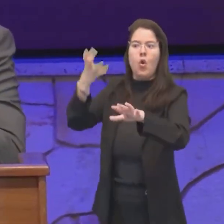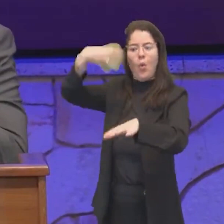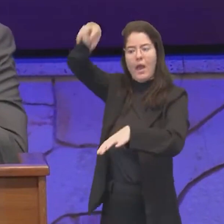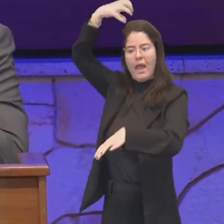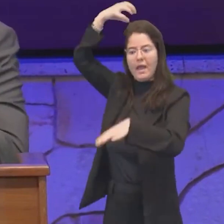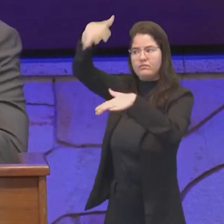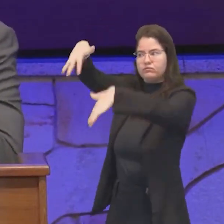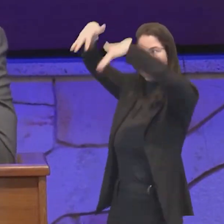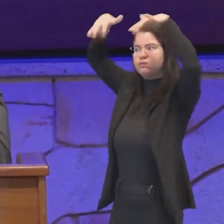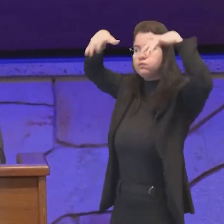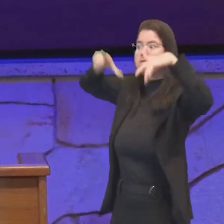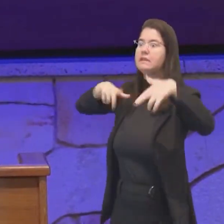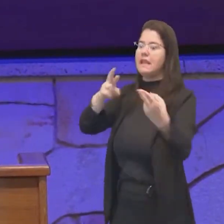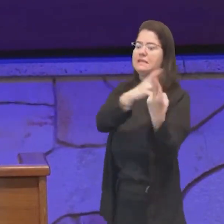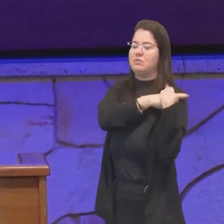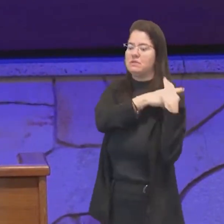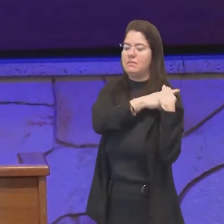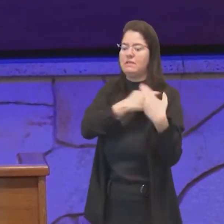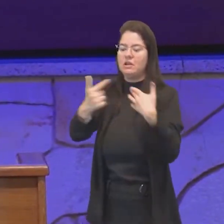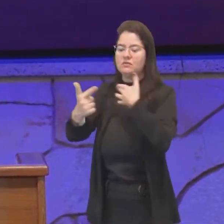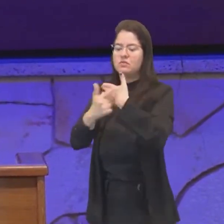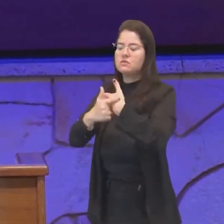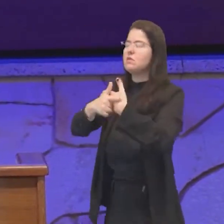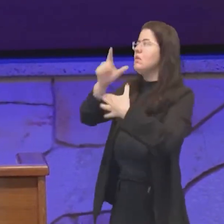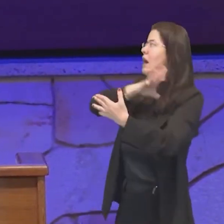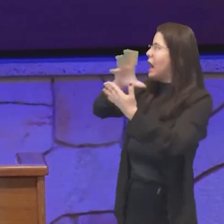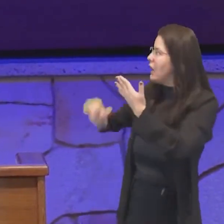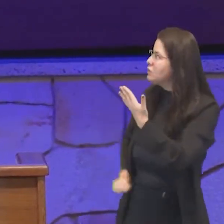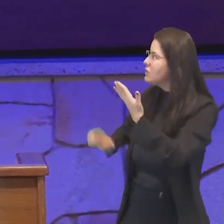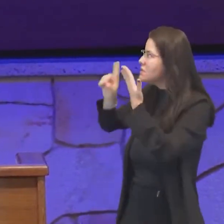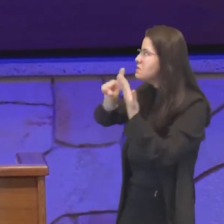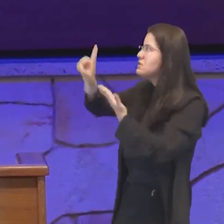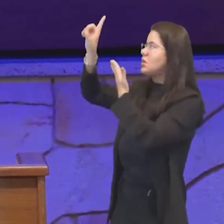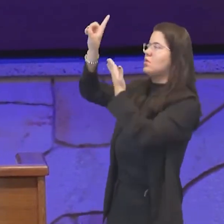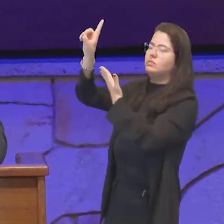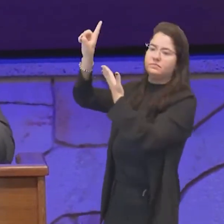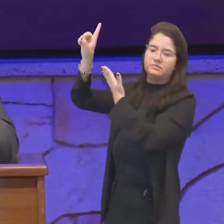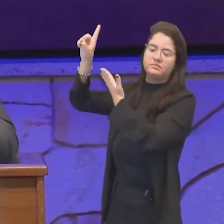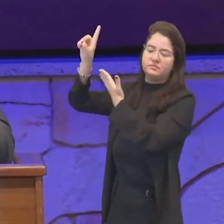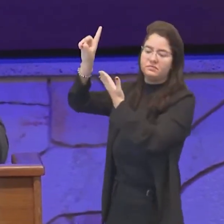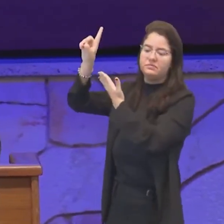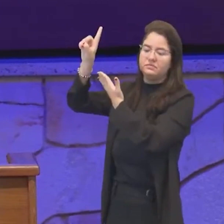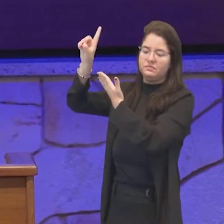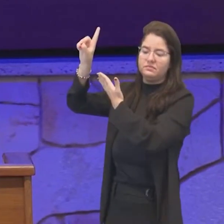sua responsabilidade. A função da adoração é do profeta Samuel.